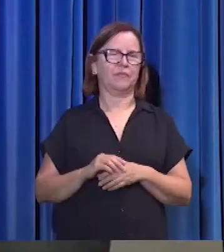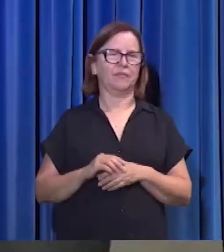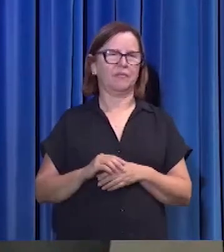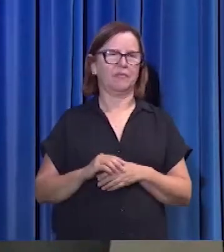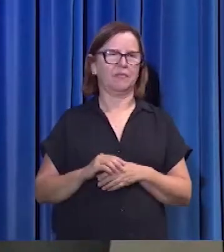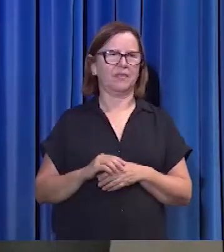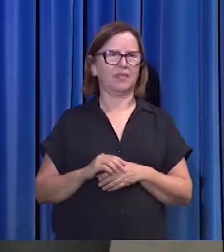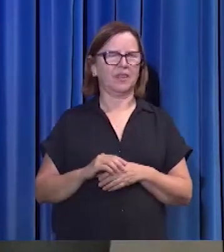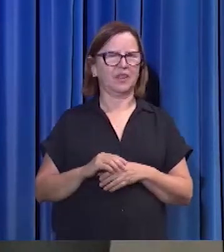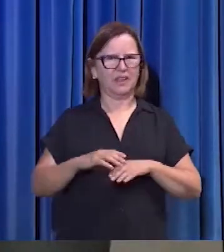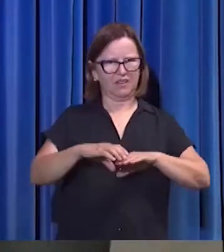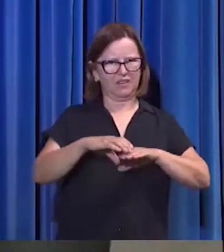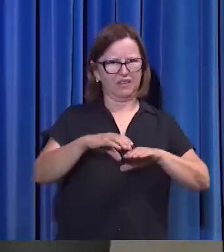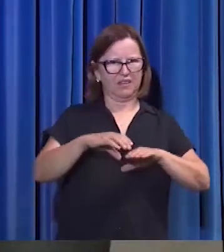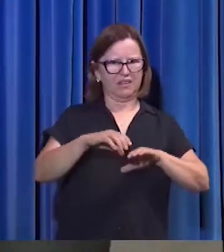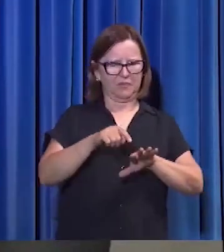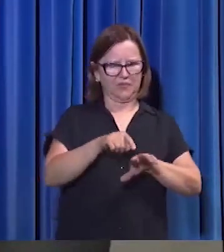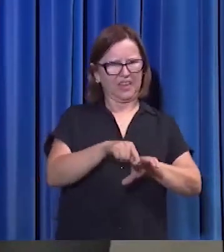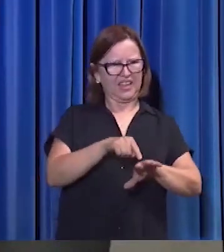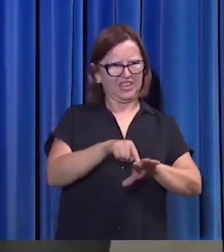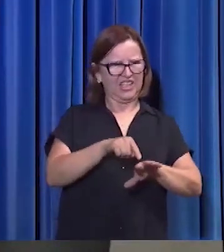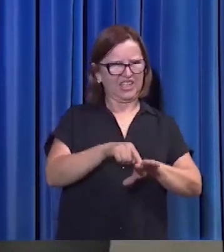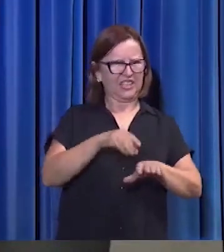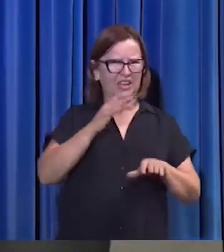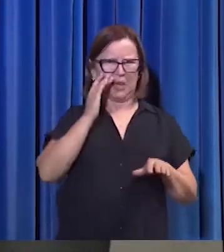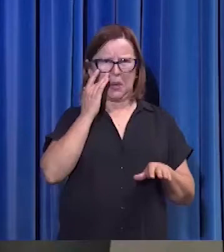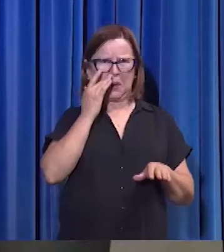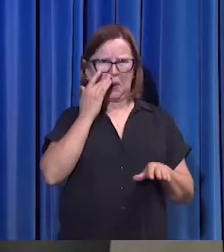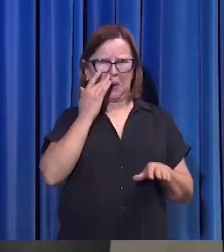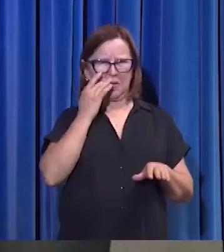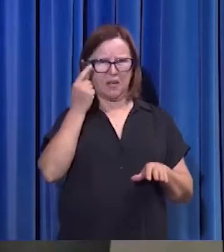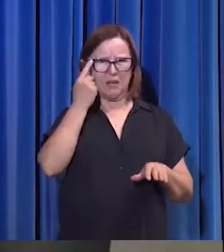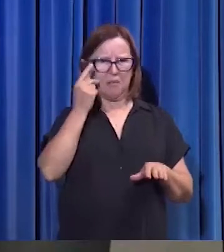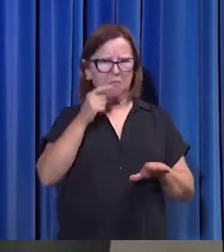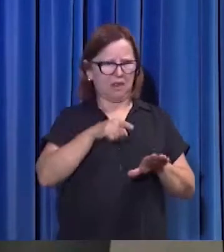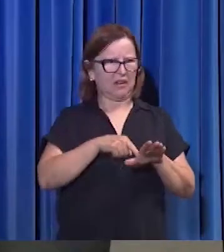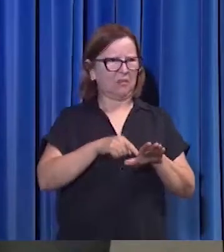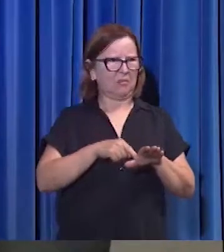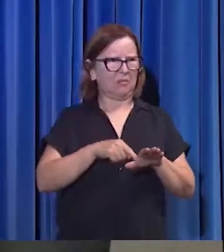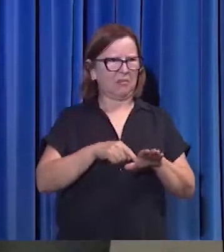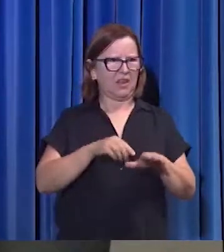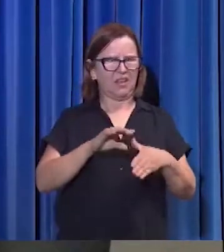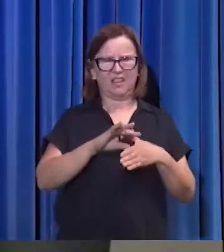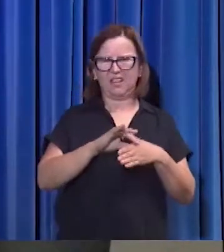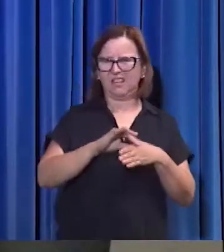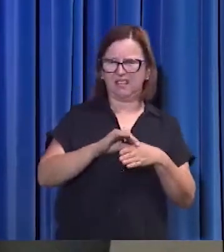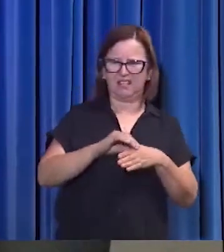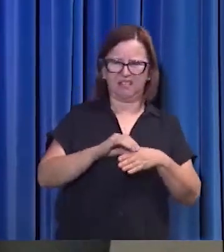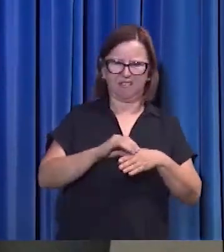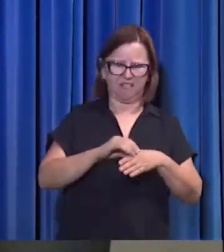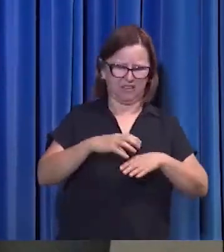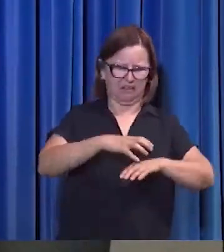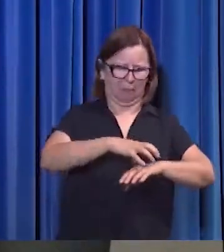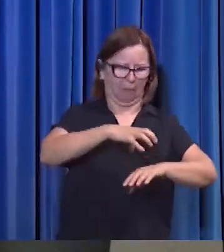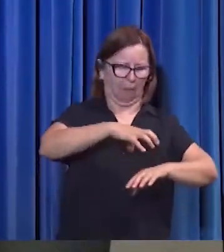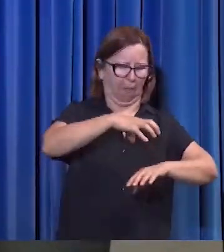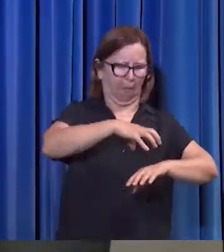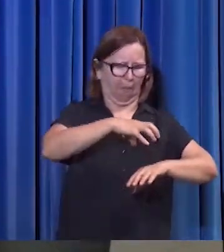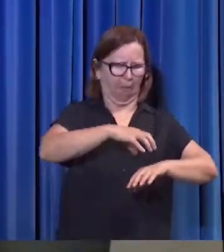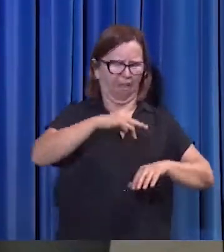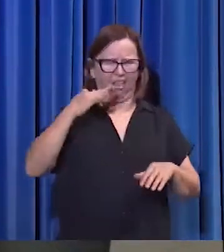pé com reumatismo ou com joanetes ali, tentando entrar. Como dói!